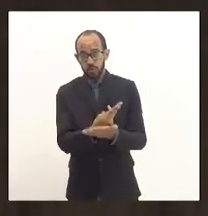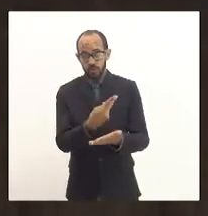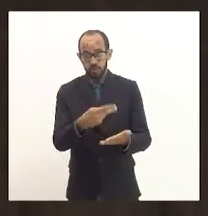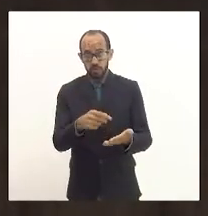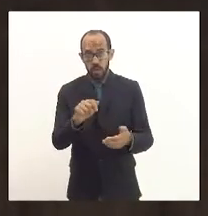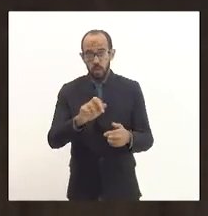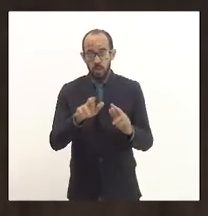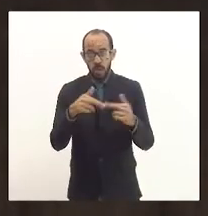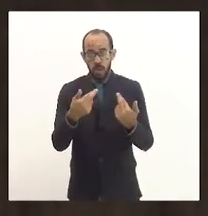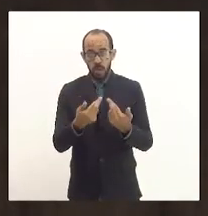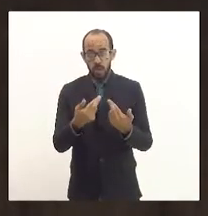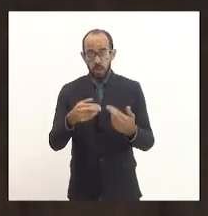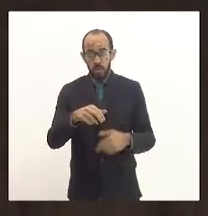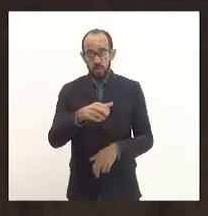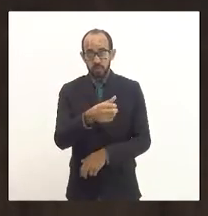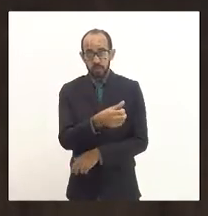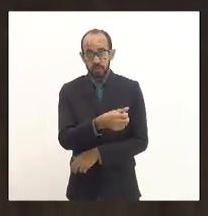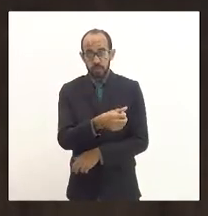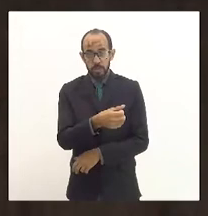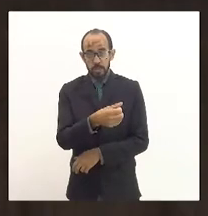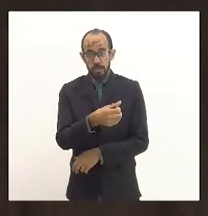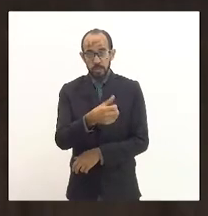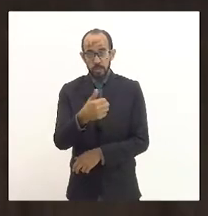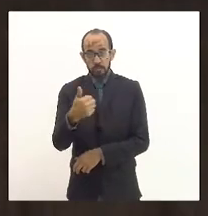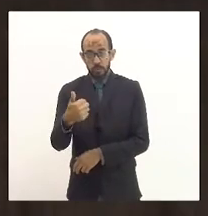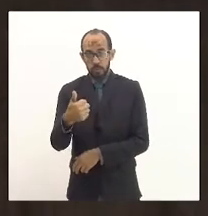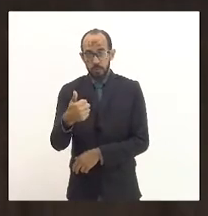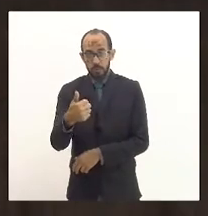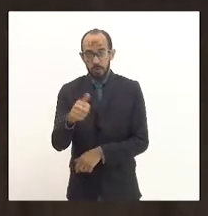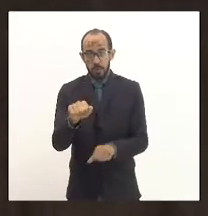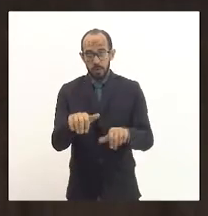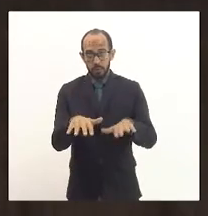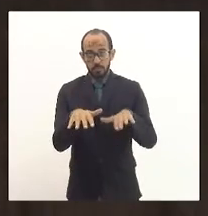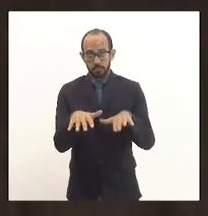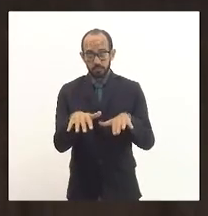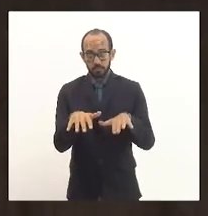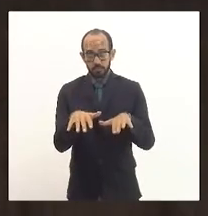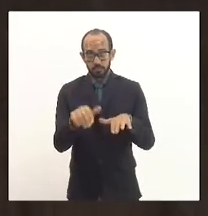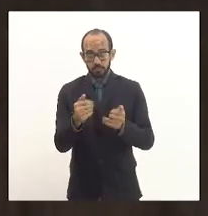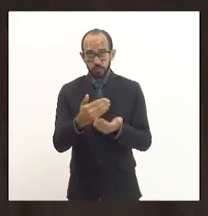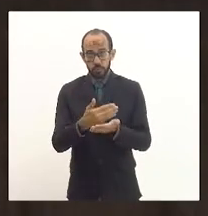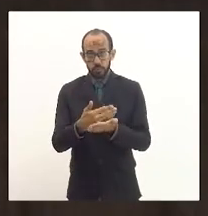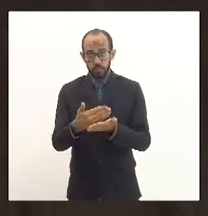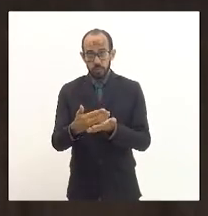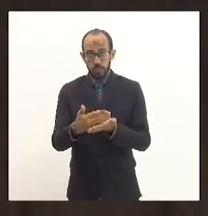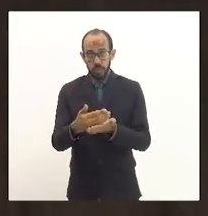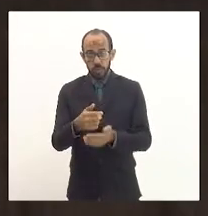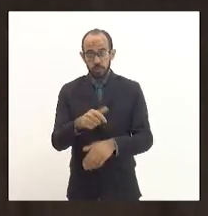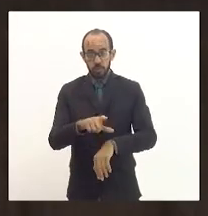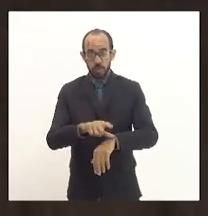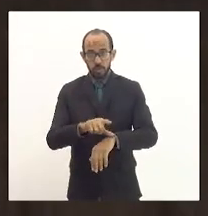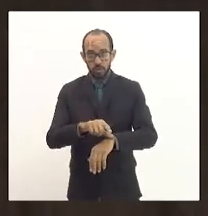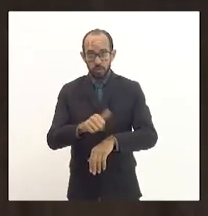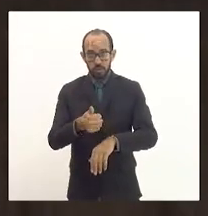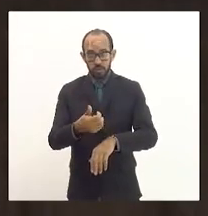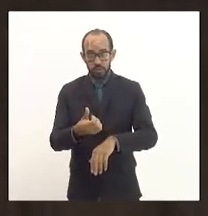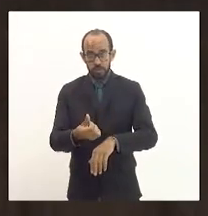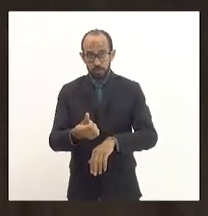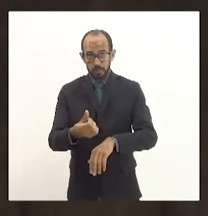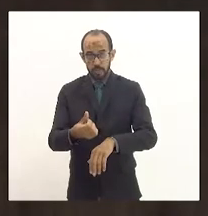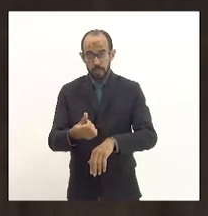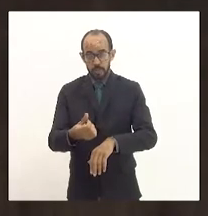ocorrido na sexagésima primeira sessão extraordinária que iniciado as 16:13